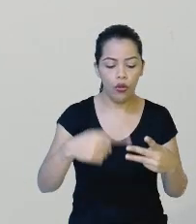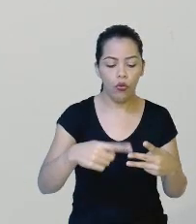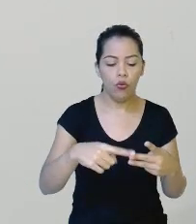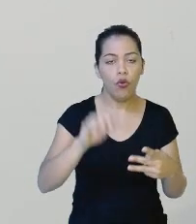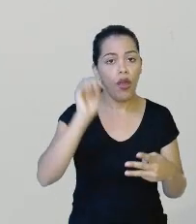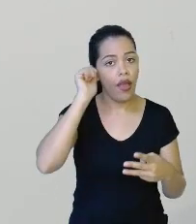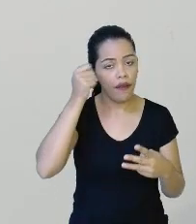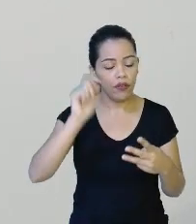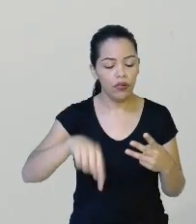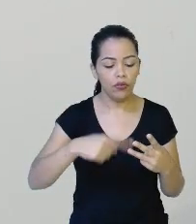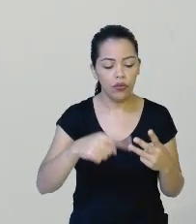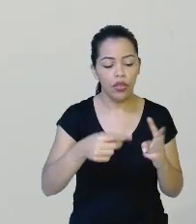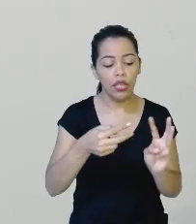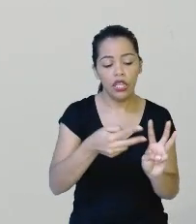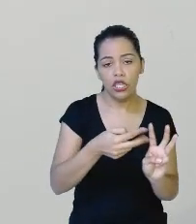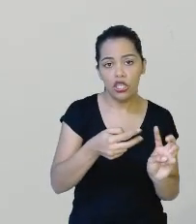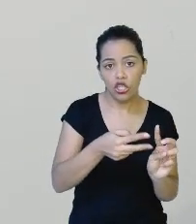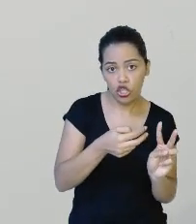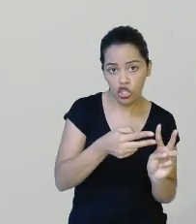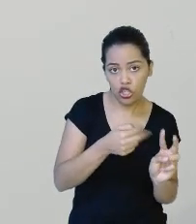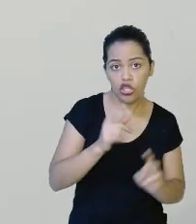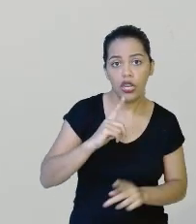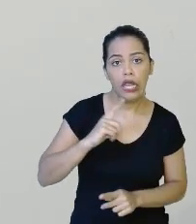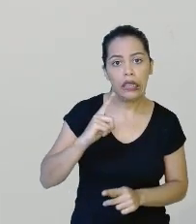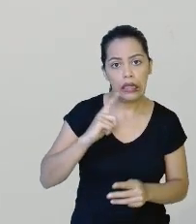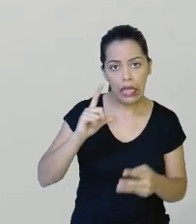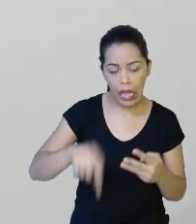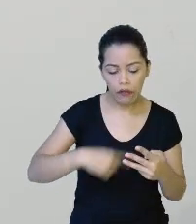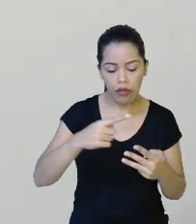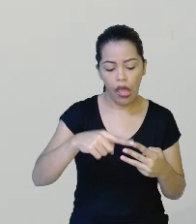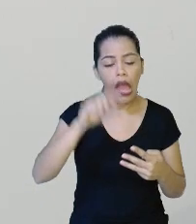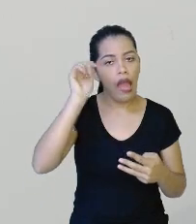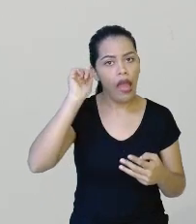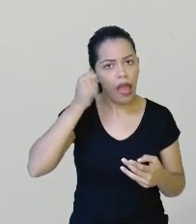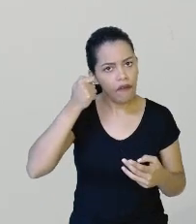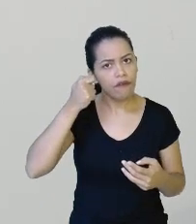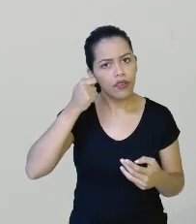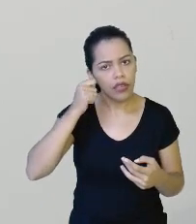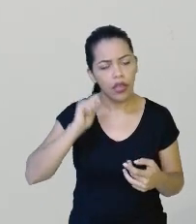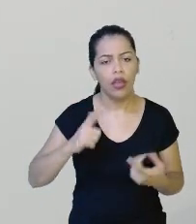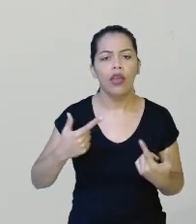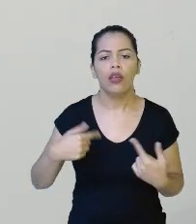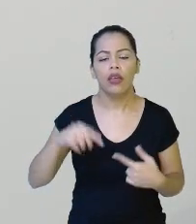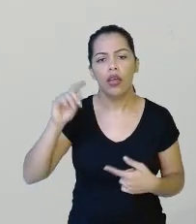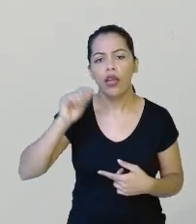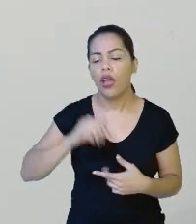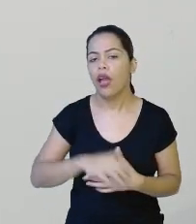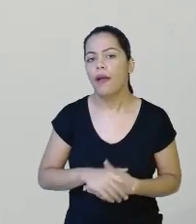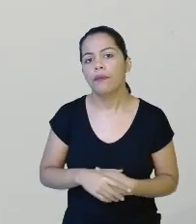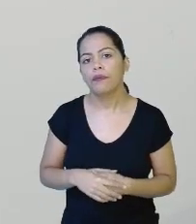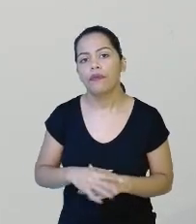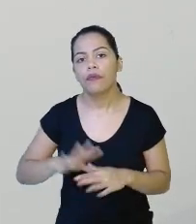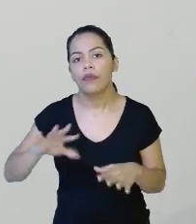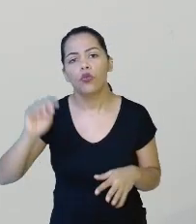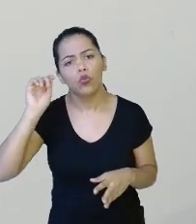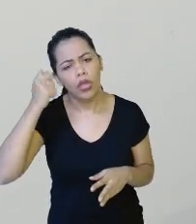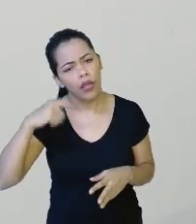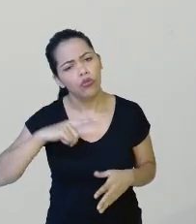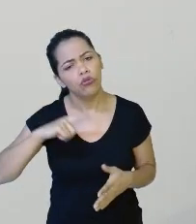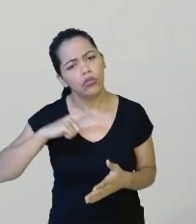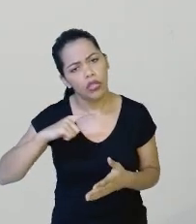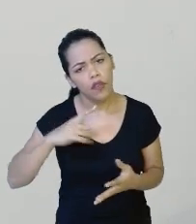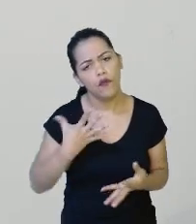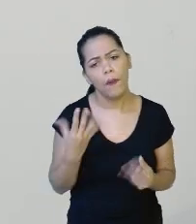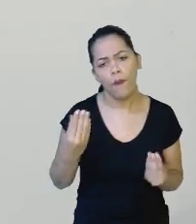Então, esse povo africano tiveram inúmeras contribuições e é preciso que a gente valorize, relembre e